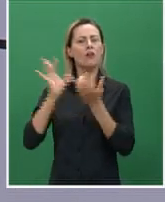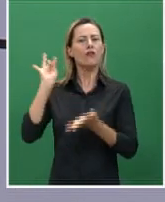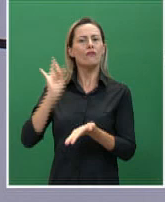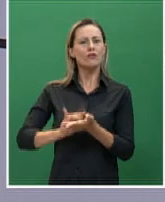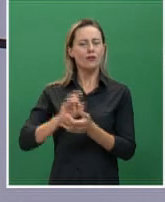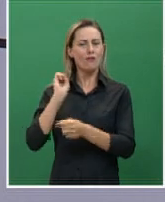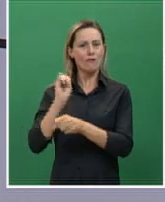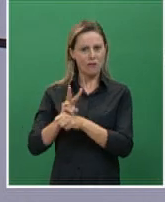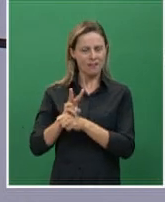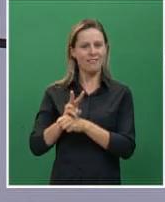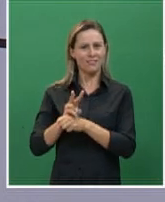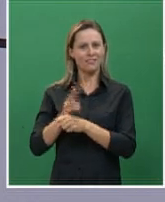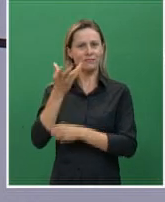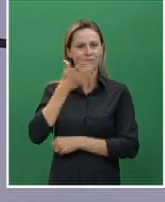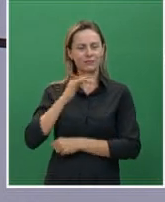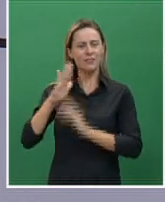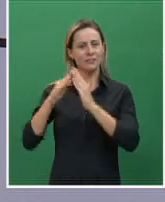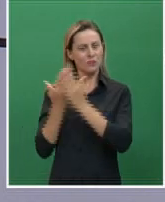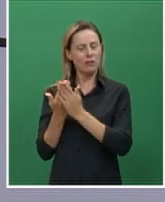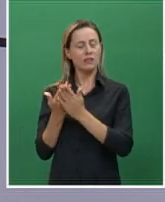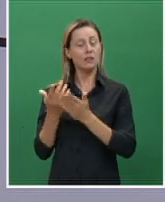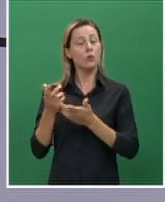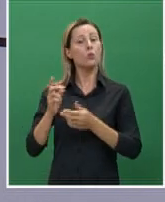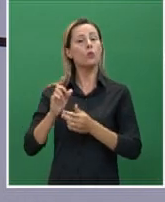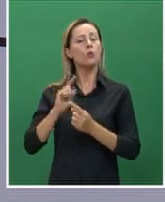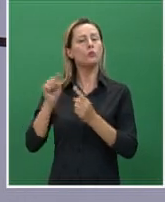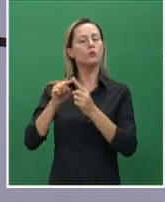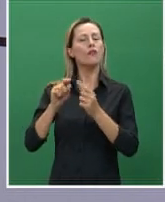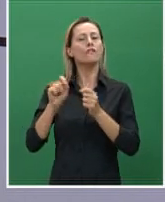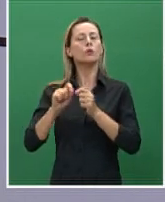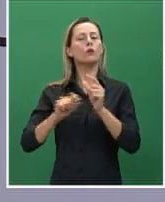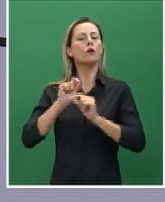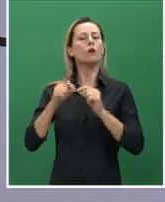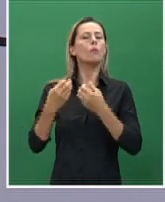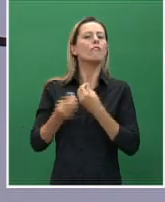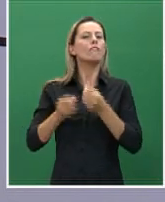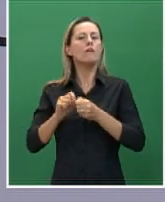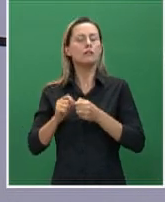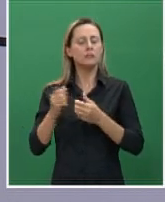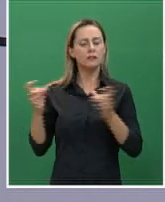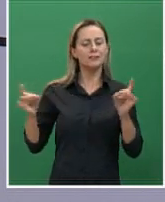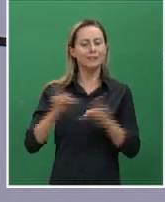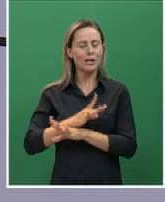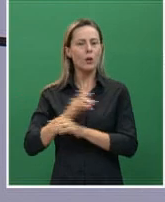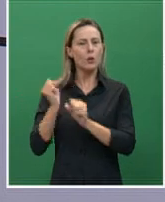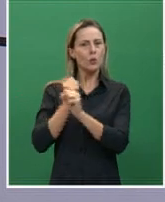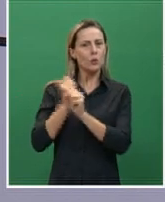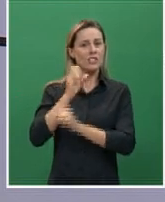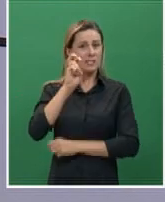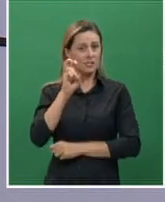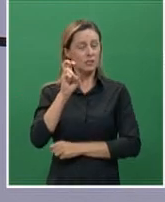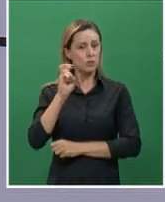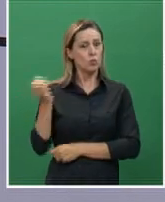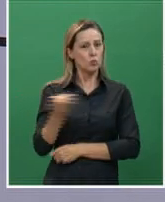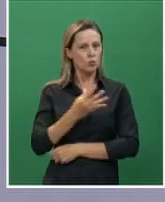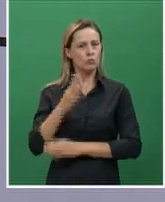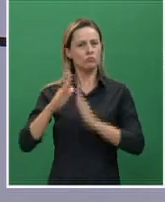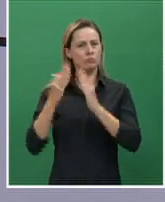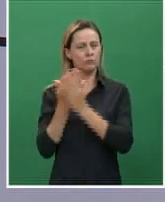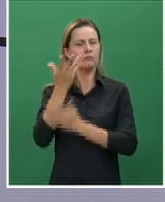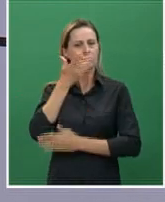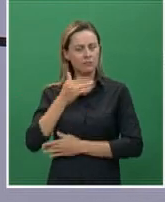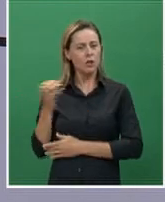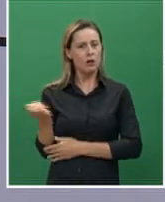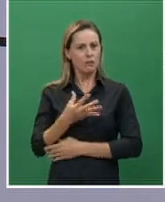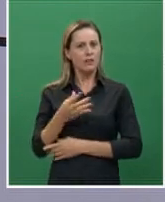vagas para as nossas crianças é de creche então para isso nós estaremos trabalhando para encerrar a construção das cinco novas creches que nós